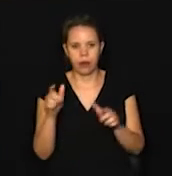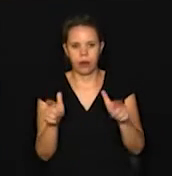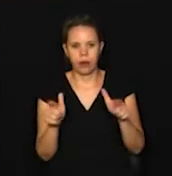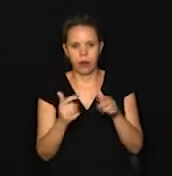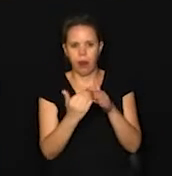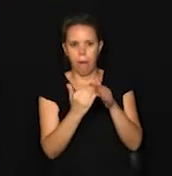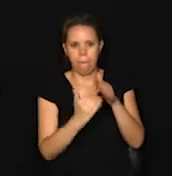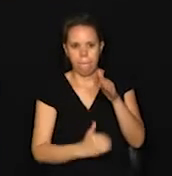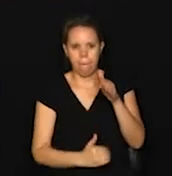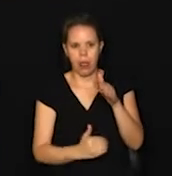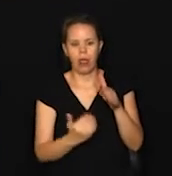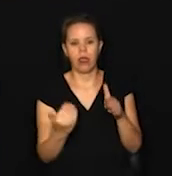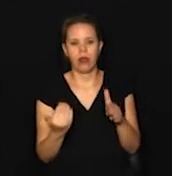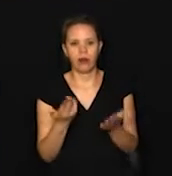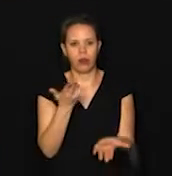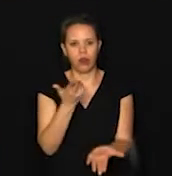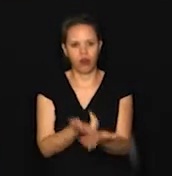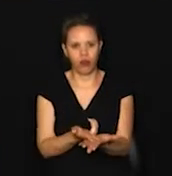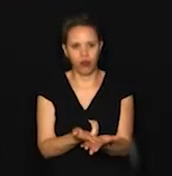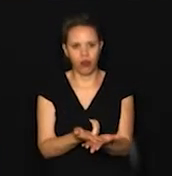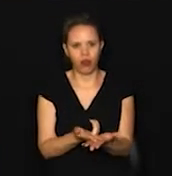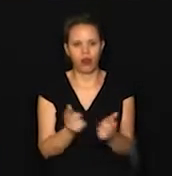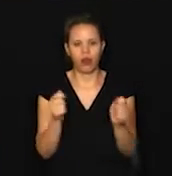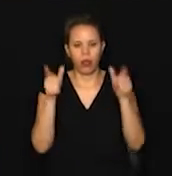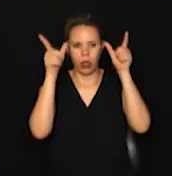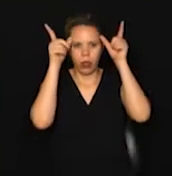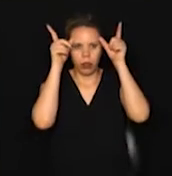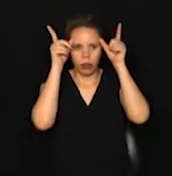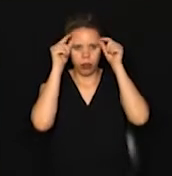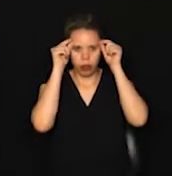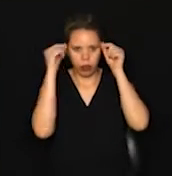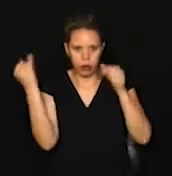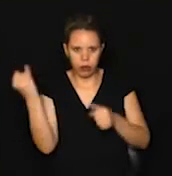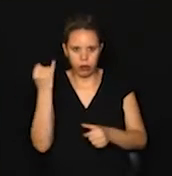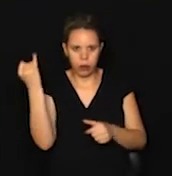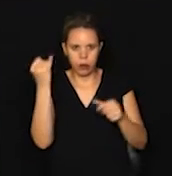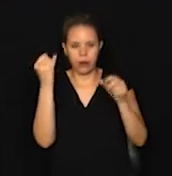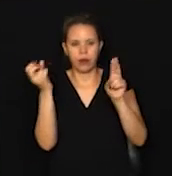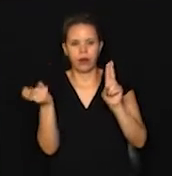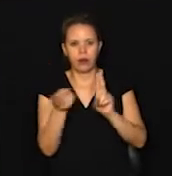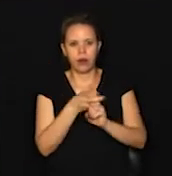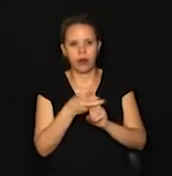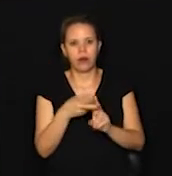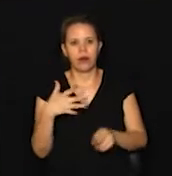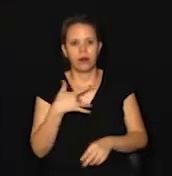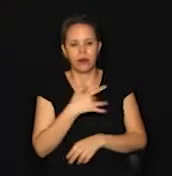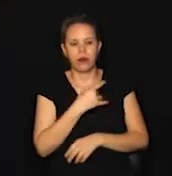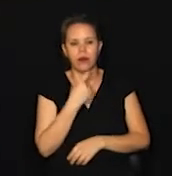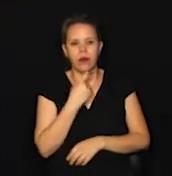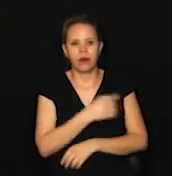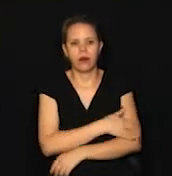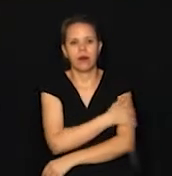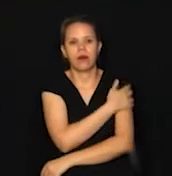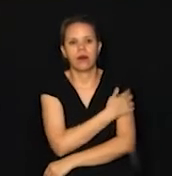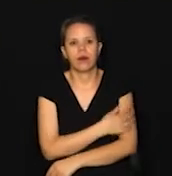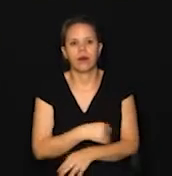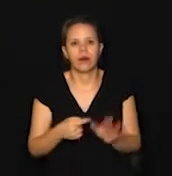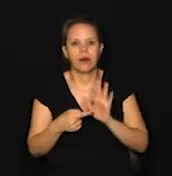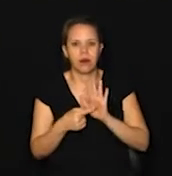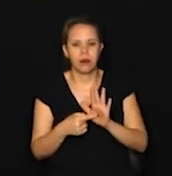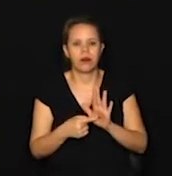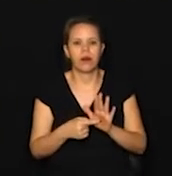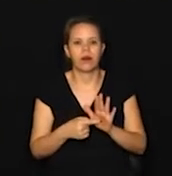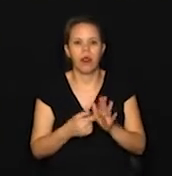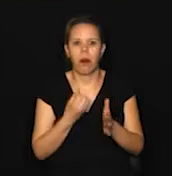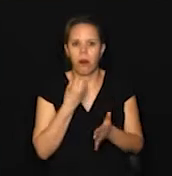menos internadas. Então, dá aquela desafogada importante no sistema de saúde da cidade de Campinas e mostra que a gente está